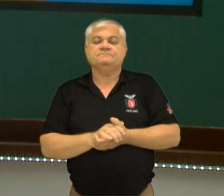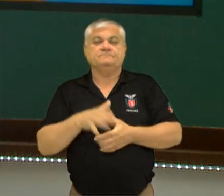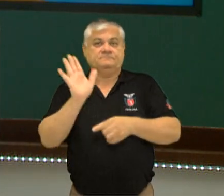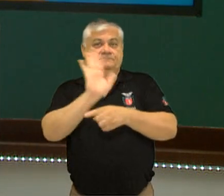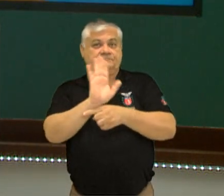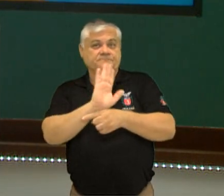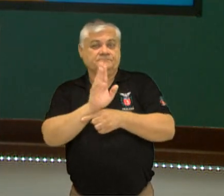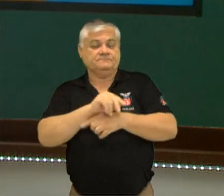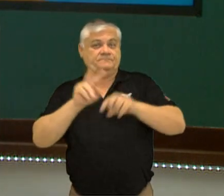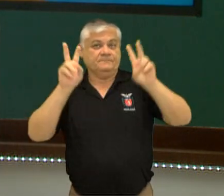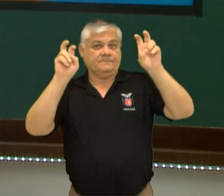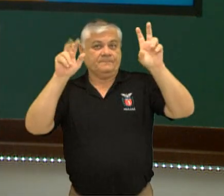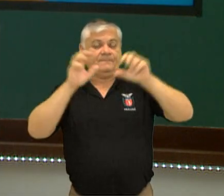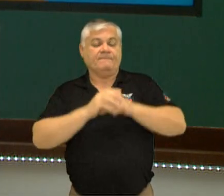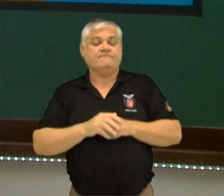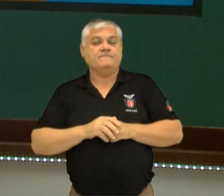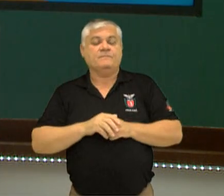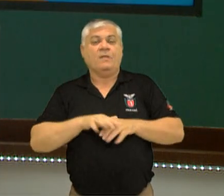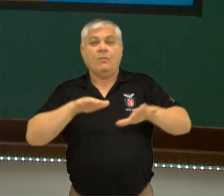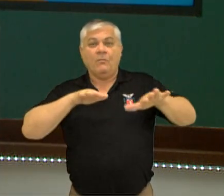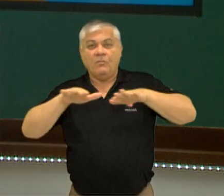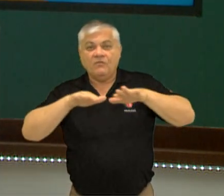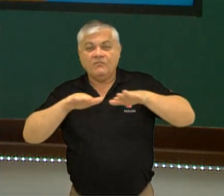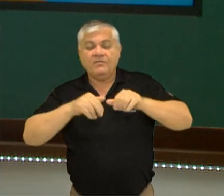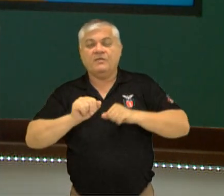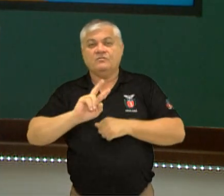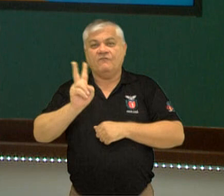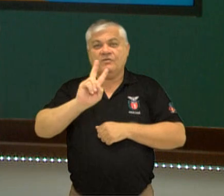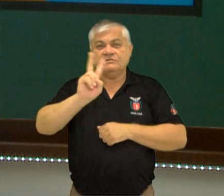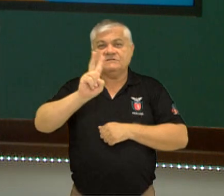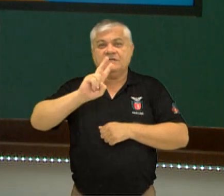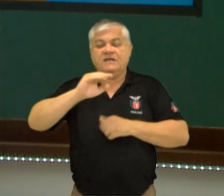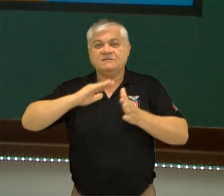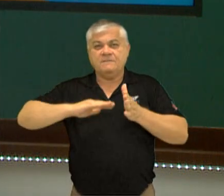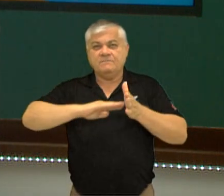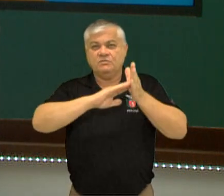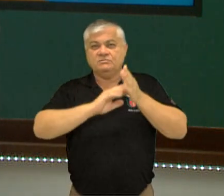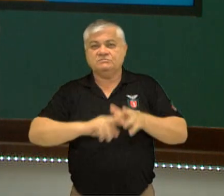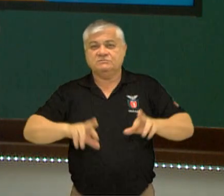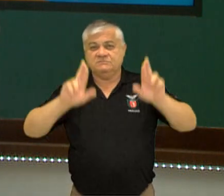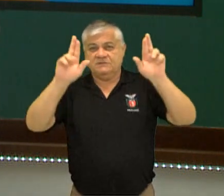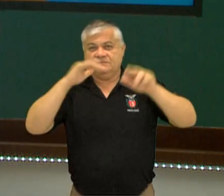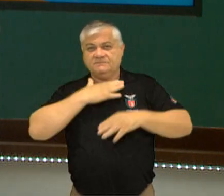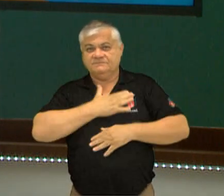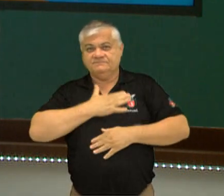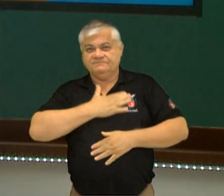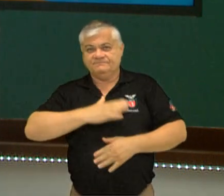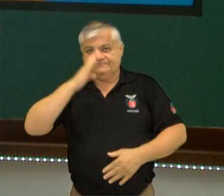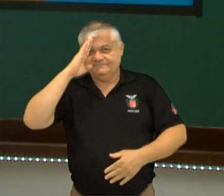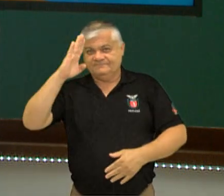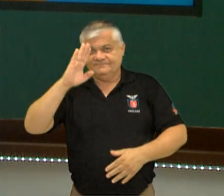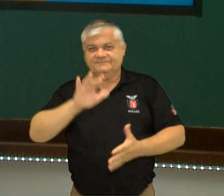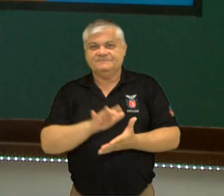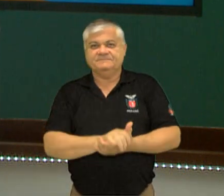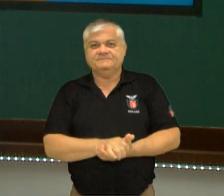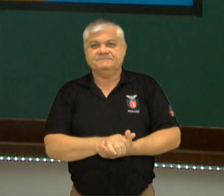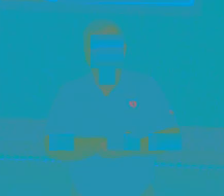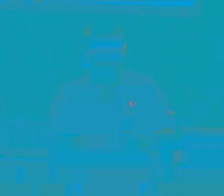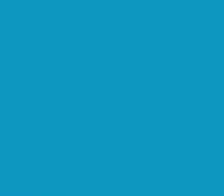Nesse vídeo nós falamos sobre quantidade de movimento, velocidade e impulso. Espero que vocês tenham gostado. Até breve!